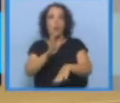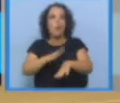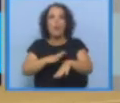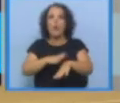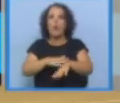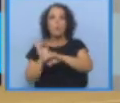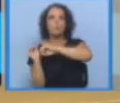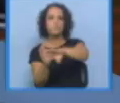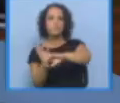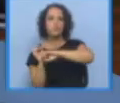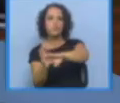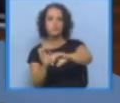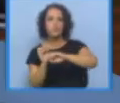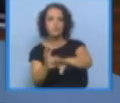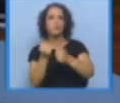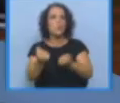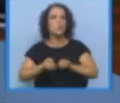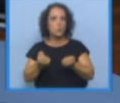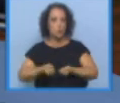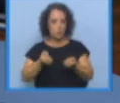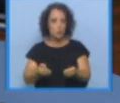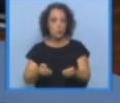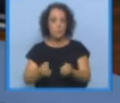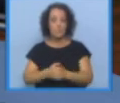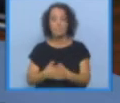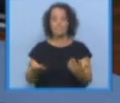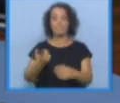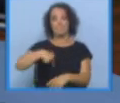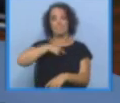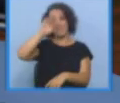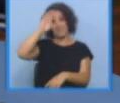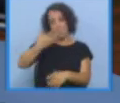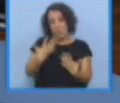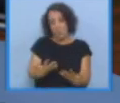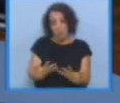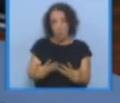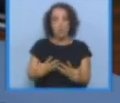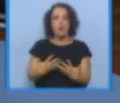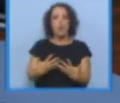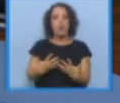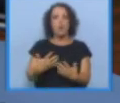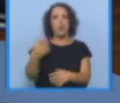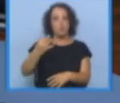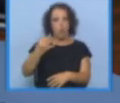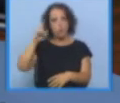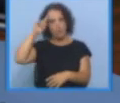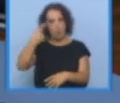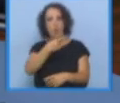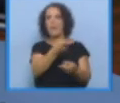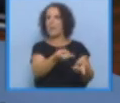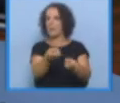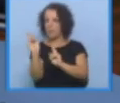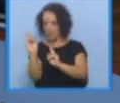incapacidade de fornecer esses bens. E, portanto, nós sabemos hoje mesmo que foram libertados, ficaram com termo